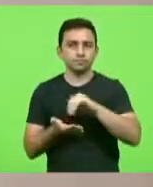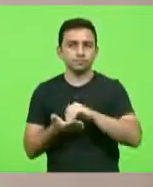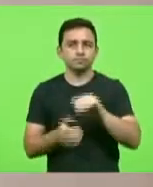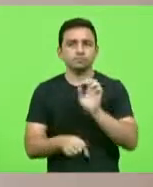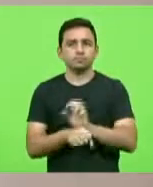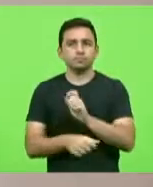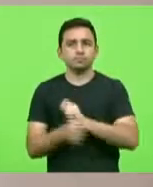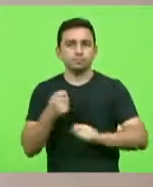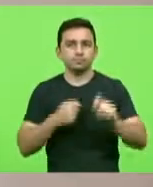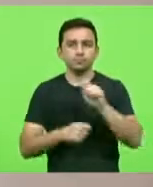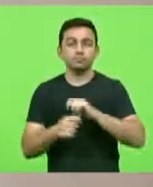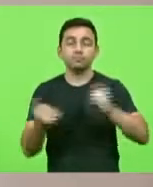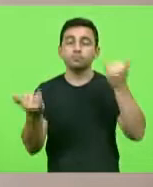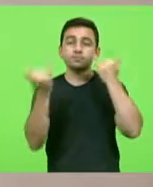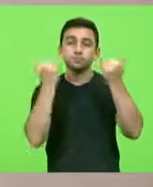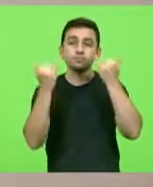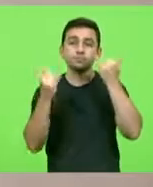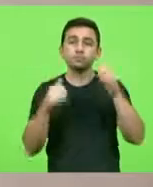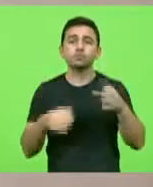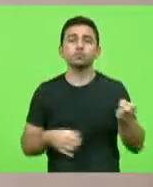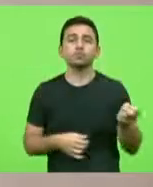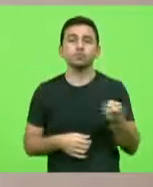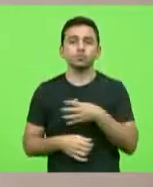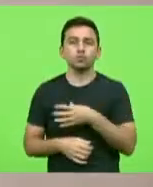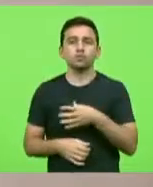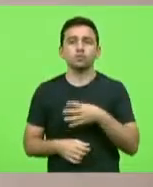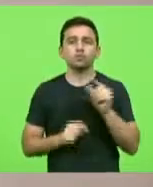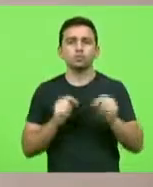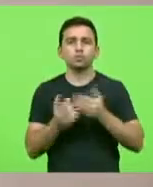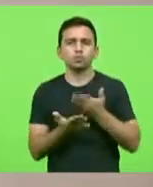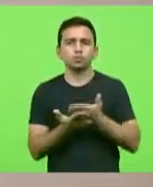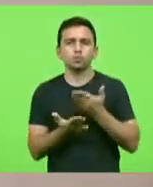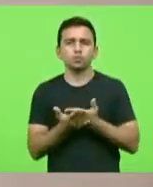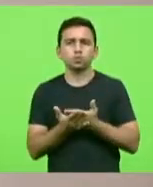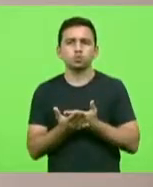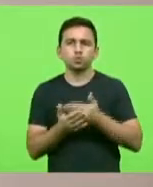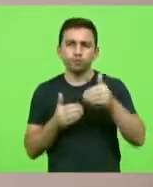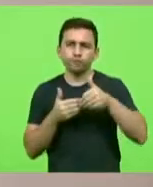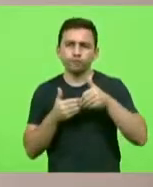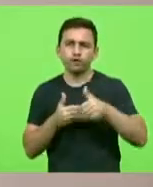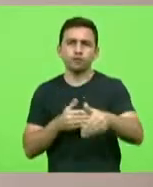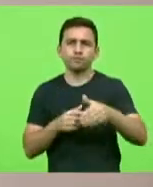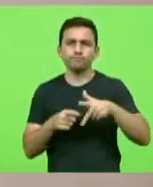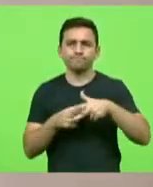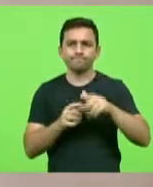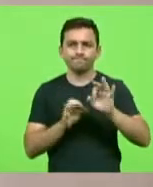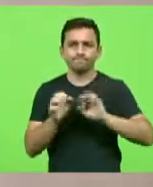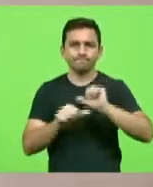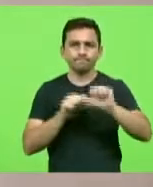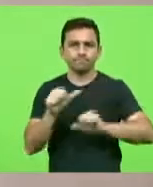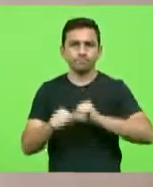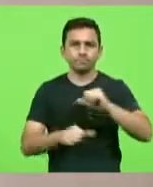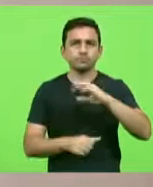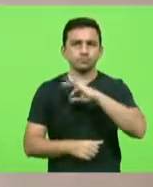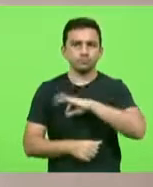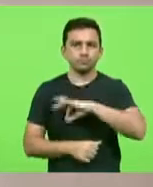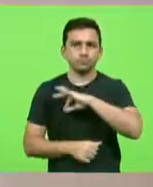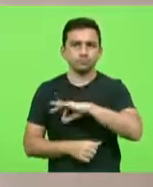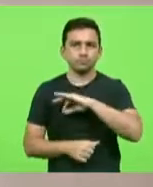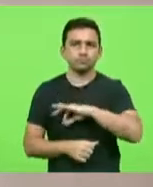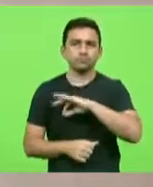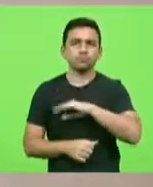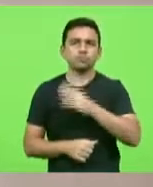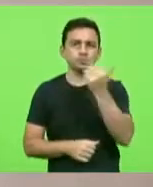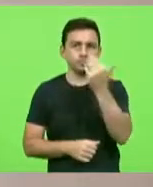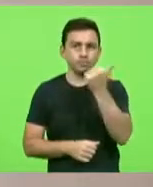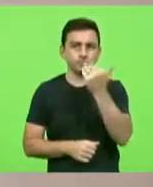Administração informações atualizadas acerca de estudos para viabilizar reajuste do vale alimentação dos servidores do Poder Executivo Estadual.